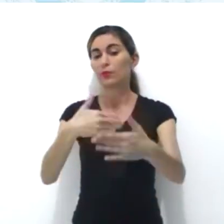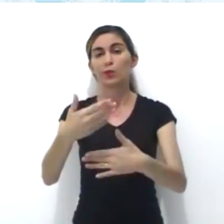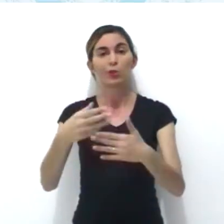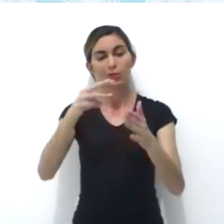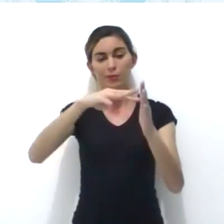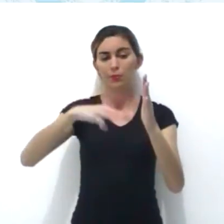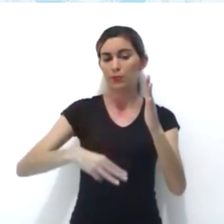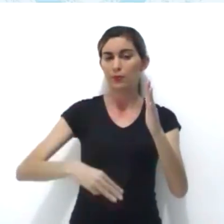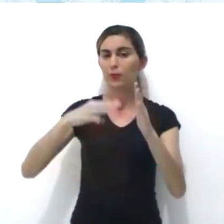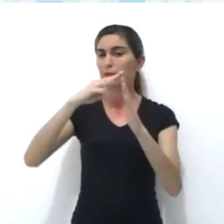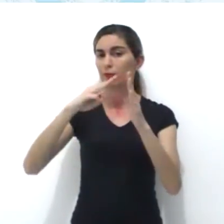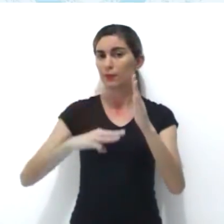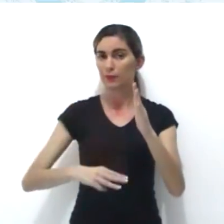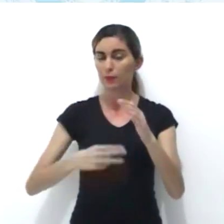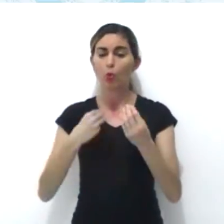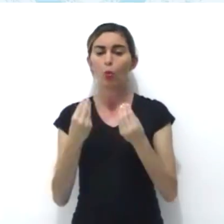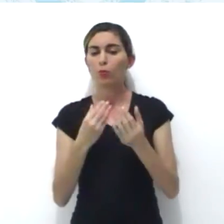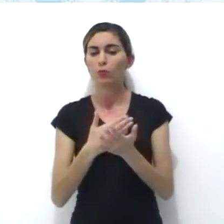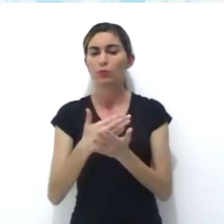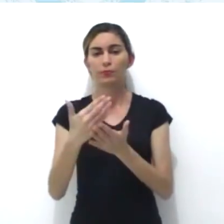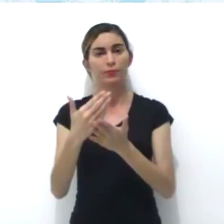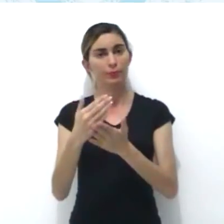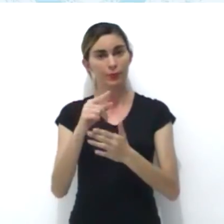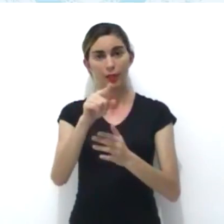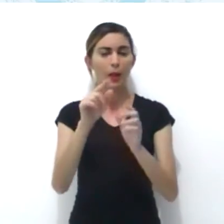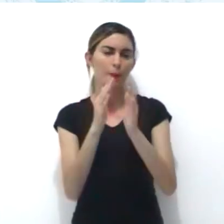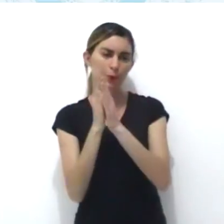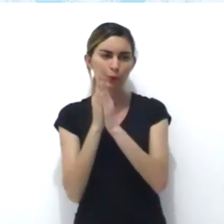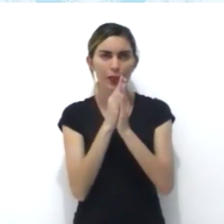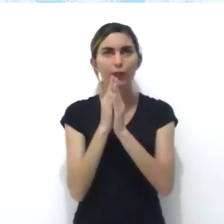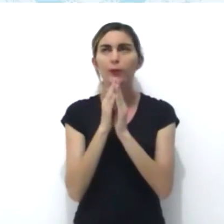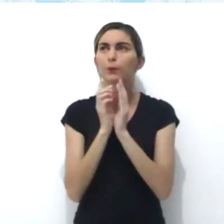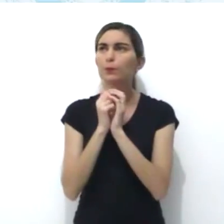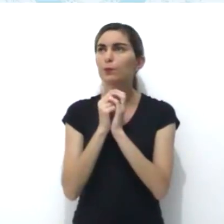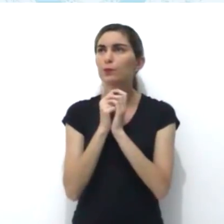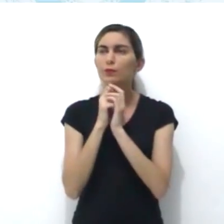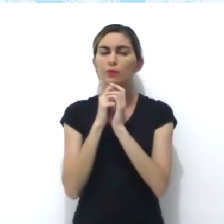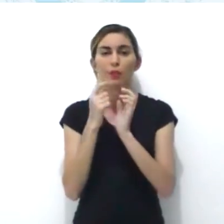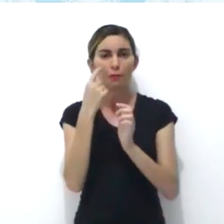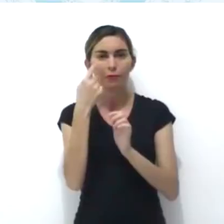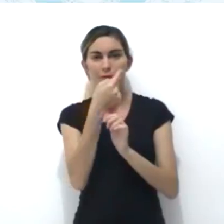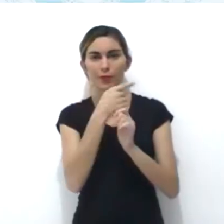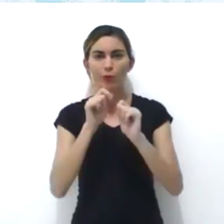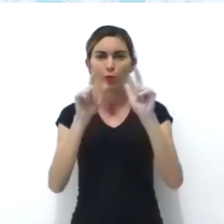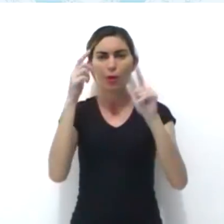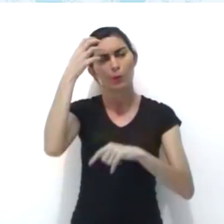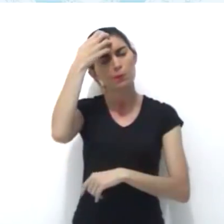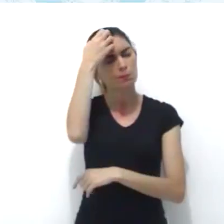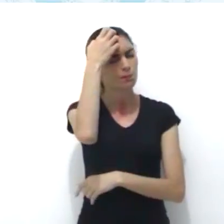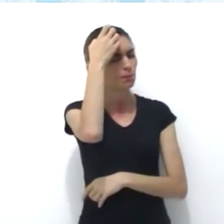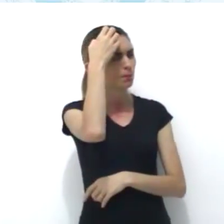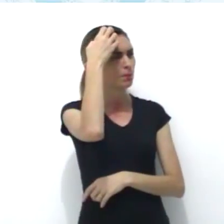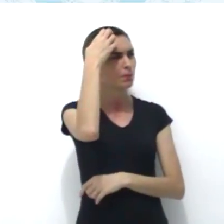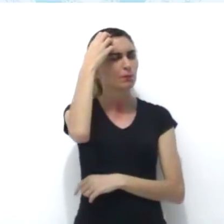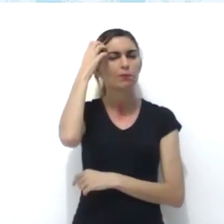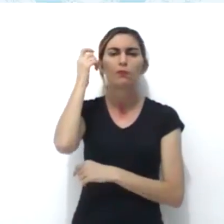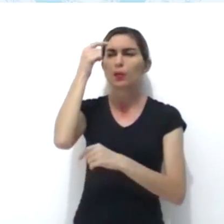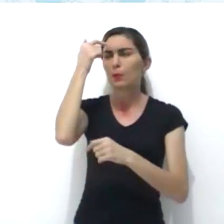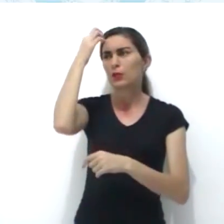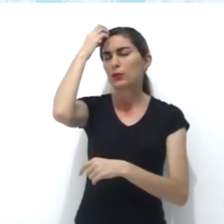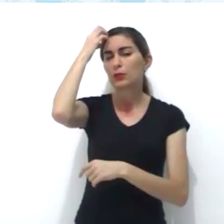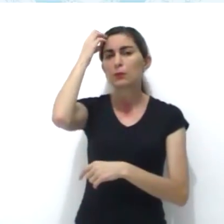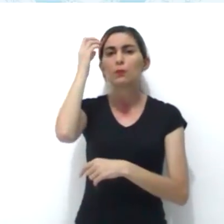esse processo aí metodológico. Então, por onde eu começo? Tá lá aquele bonequinho assim, ó. Estão vendo aí na tela, ele coçando ali a